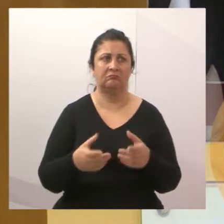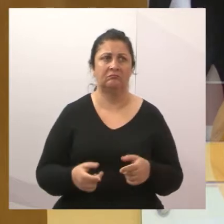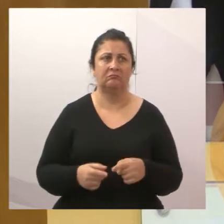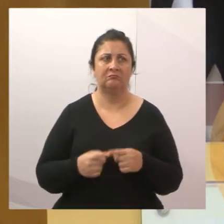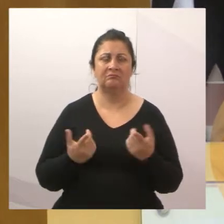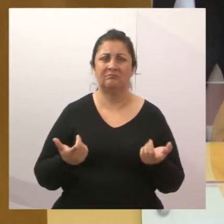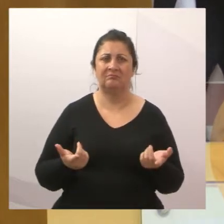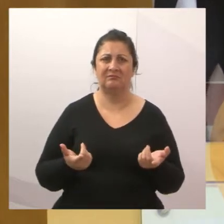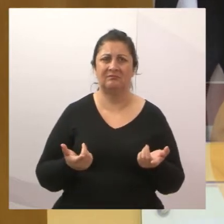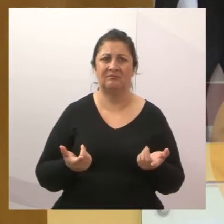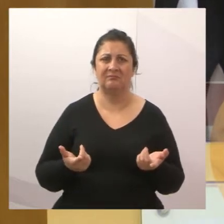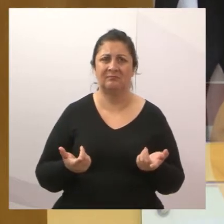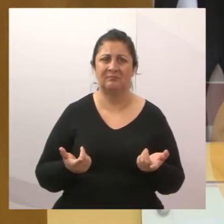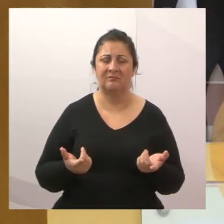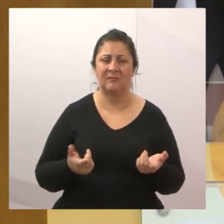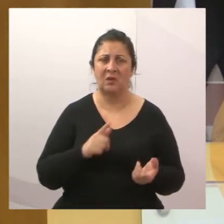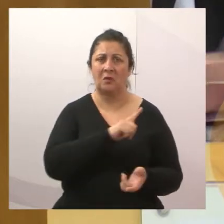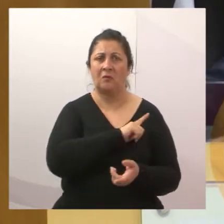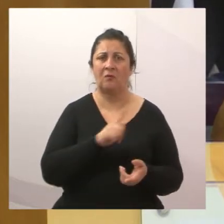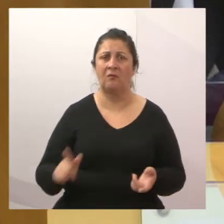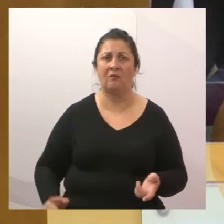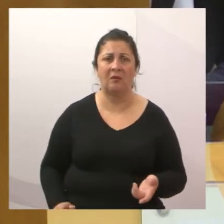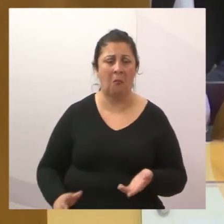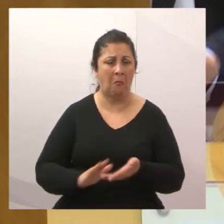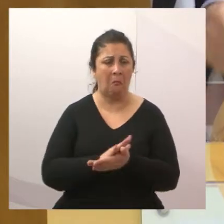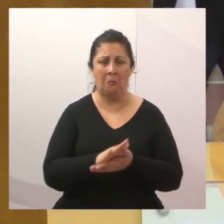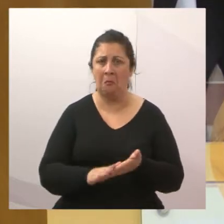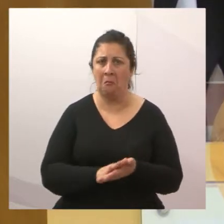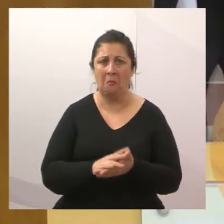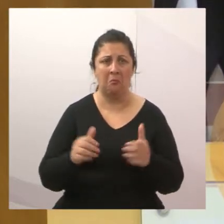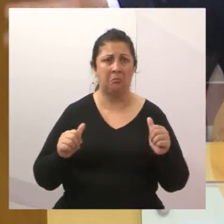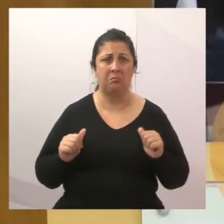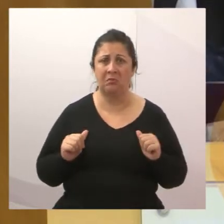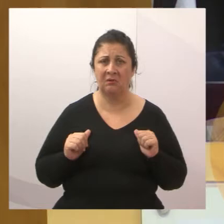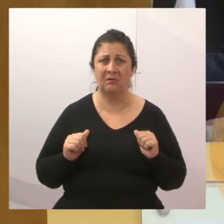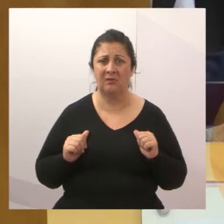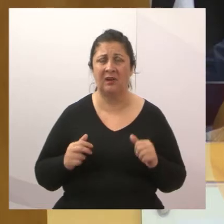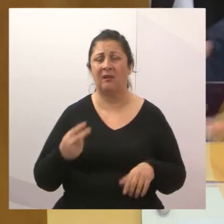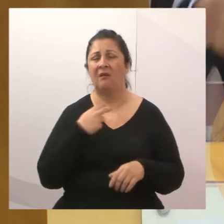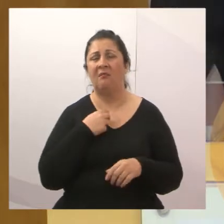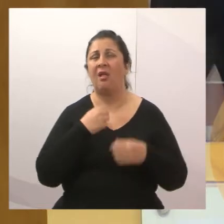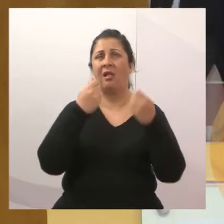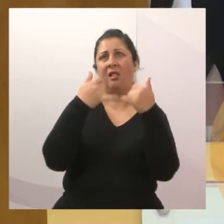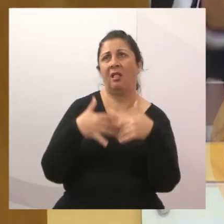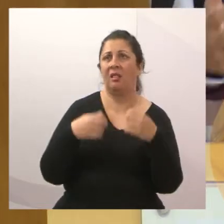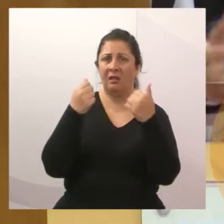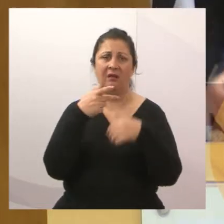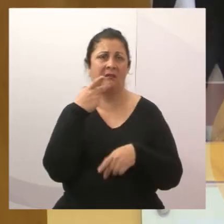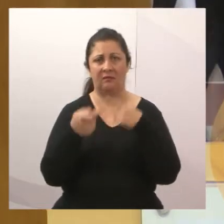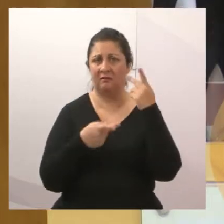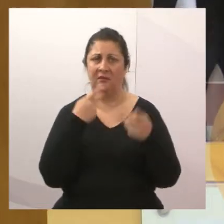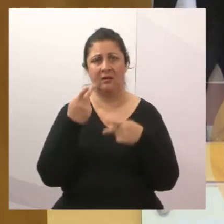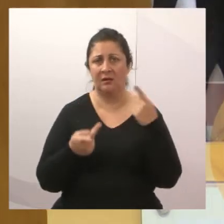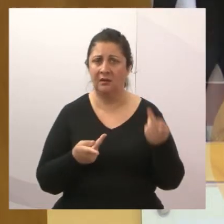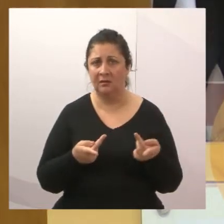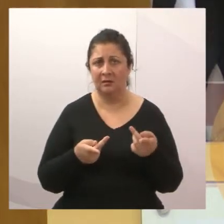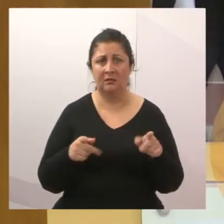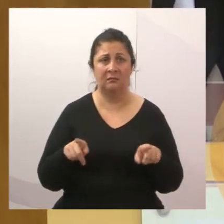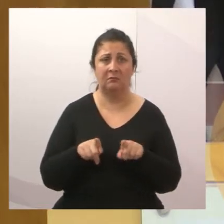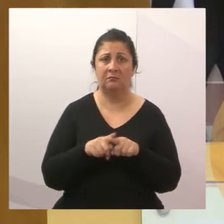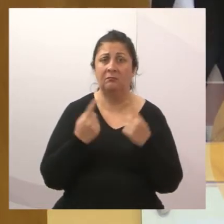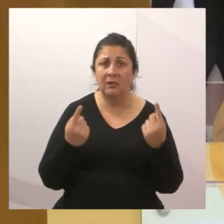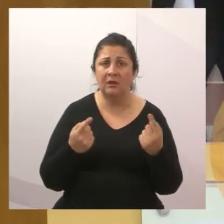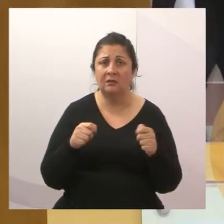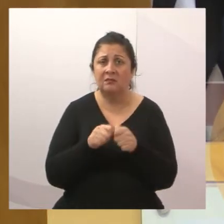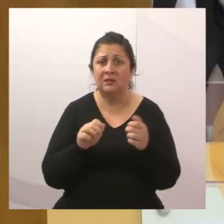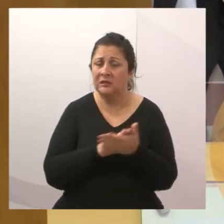também o governo não andou, né? Não adianta a gente ficar aqui floreando, não adianta a gente aqui pôr números